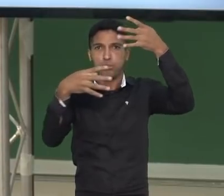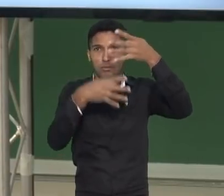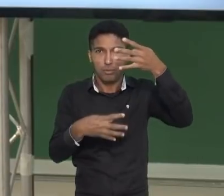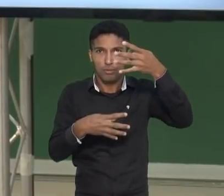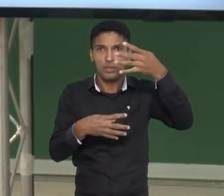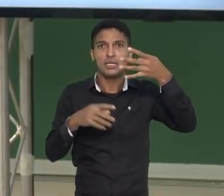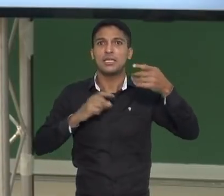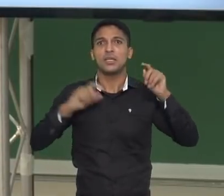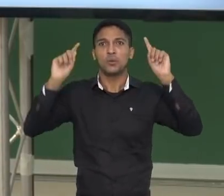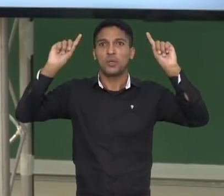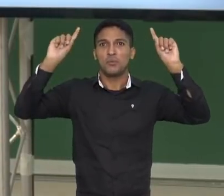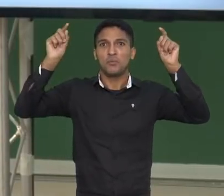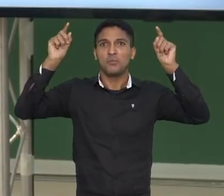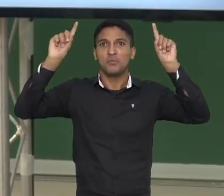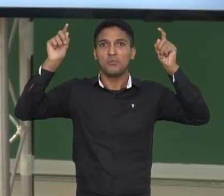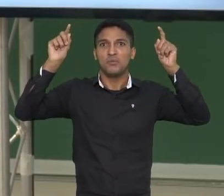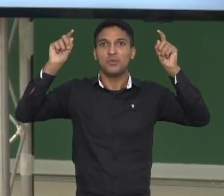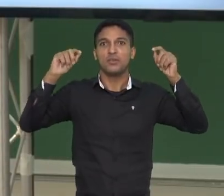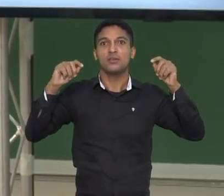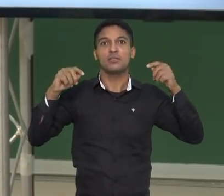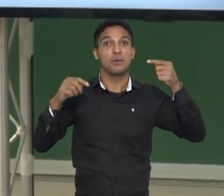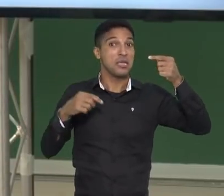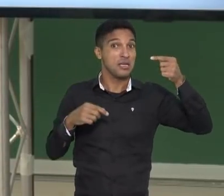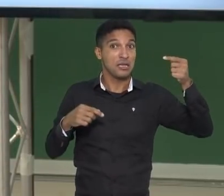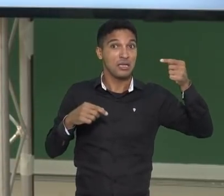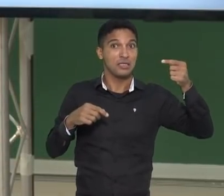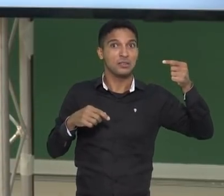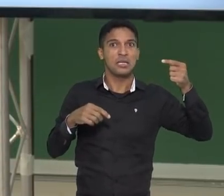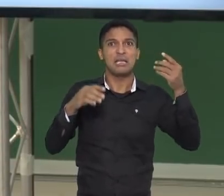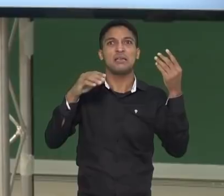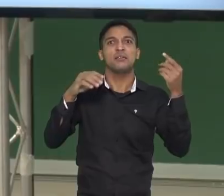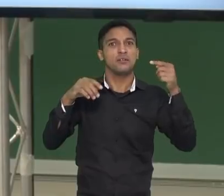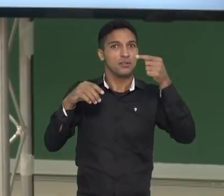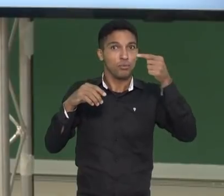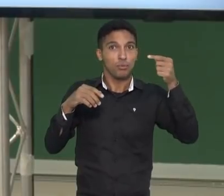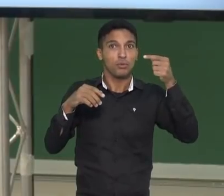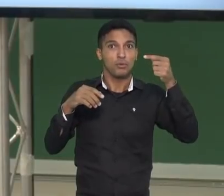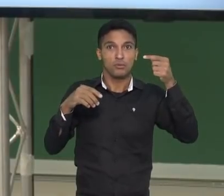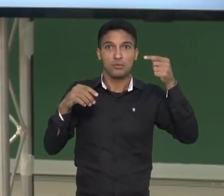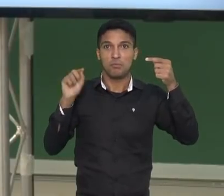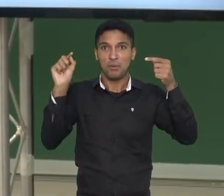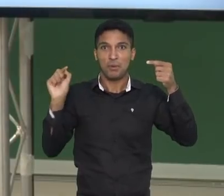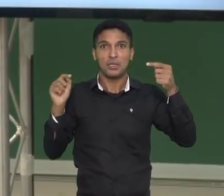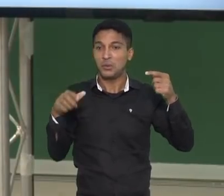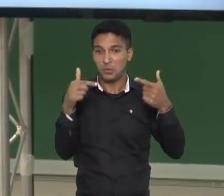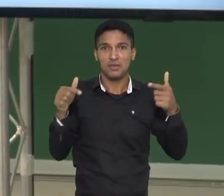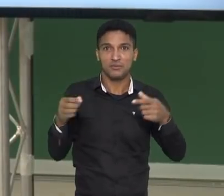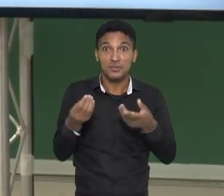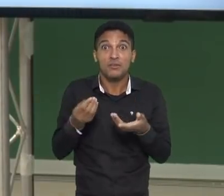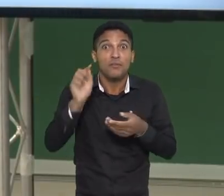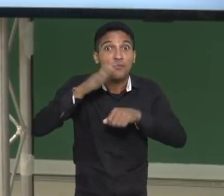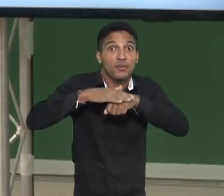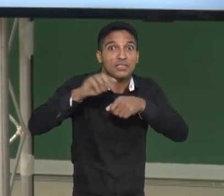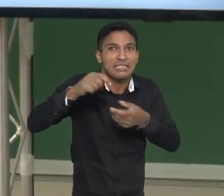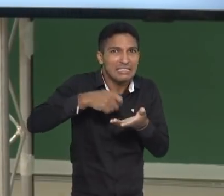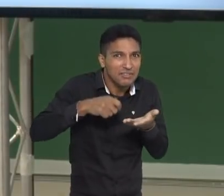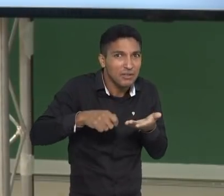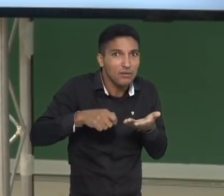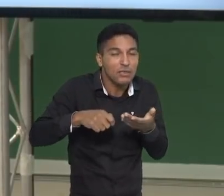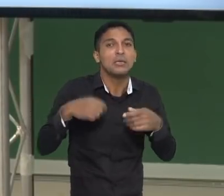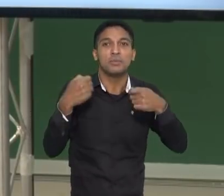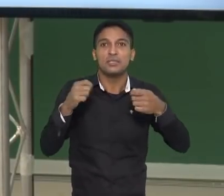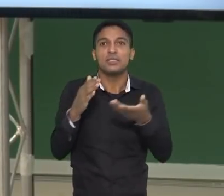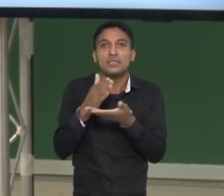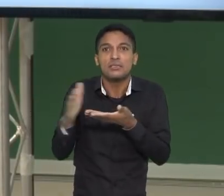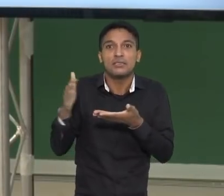não coloca o travessão e faz tudo assim bolado. As pessoas vão falando, mas você não vai separando quem